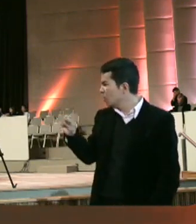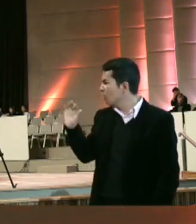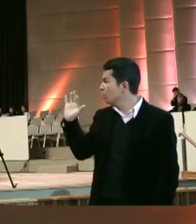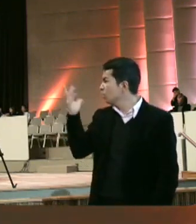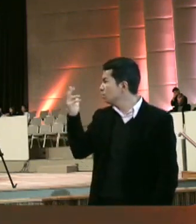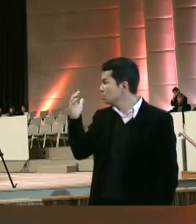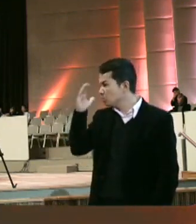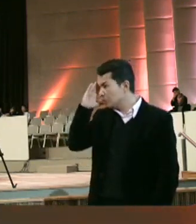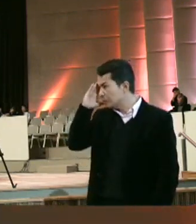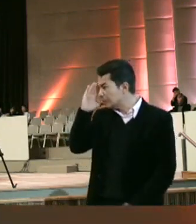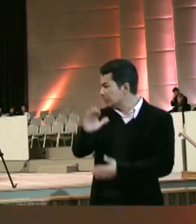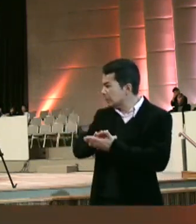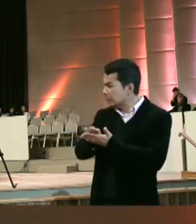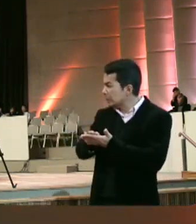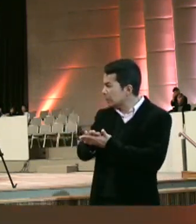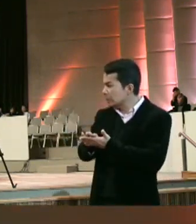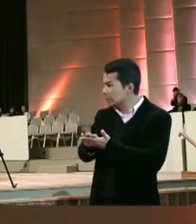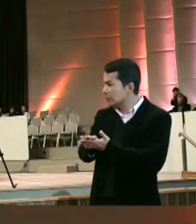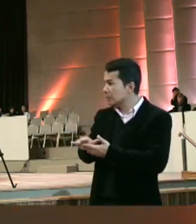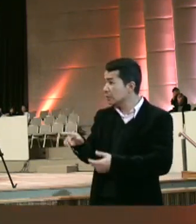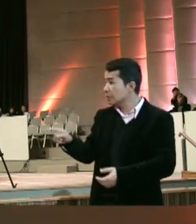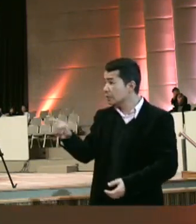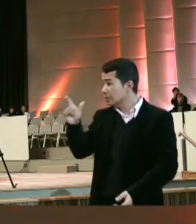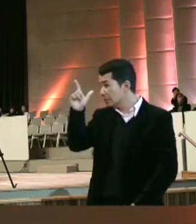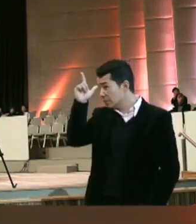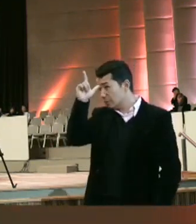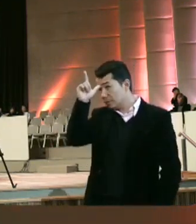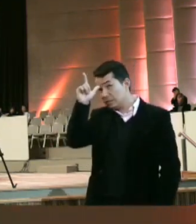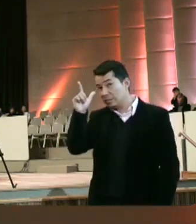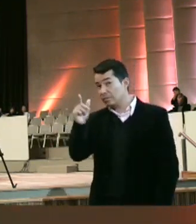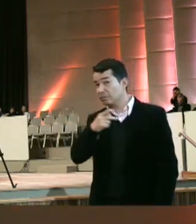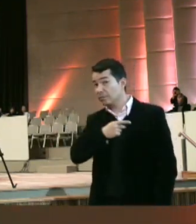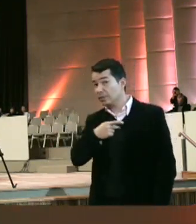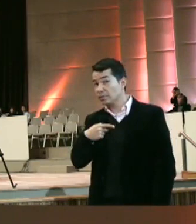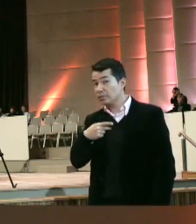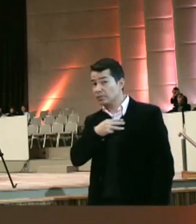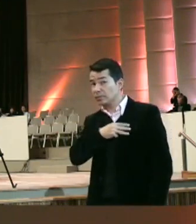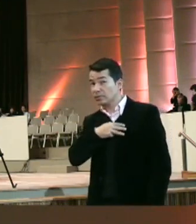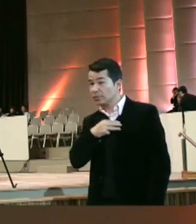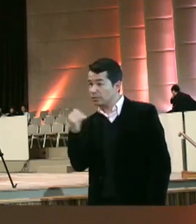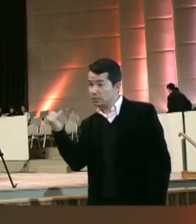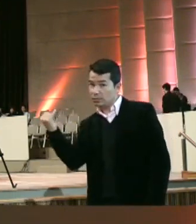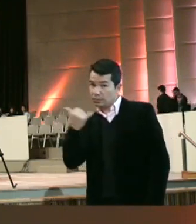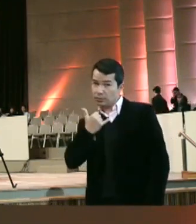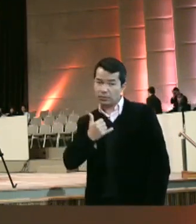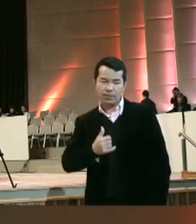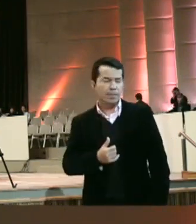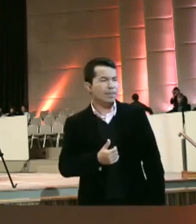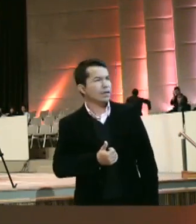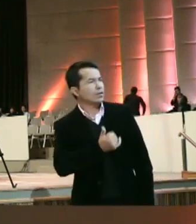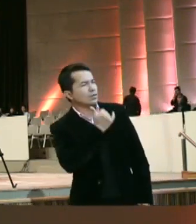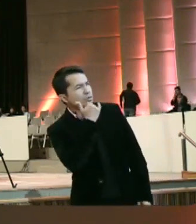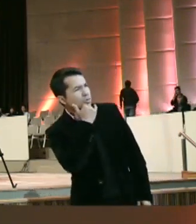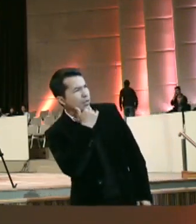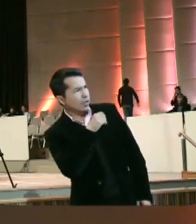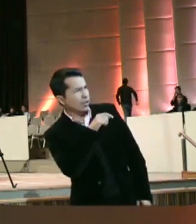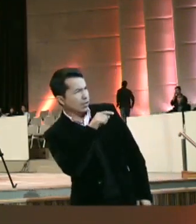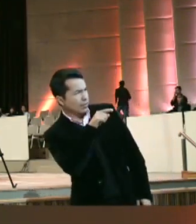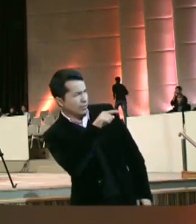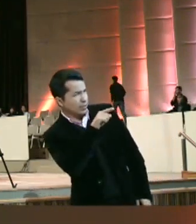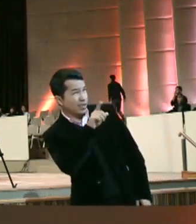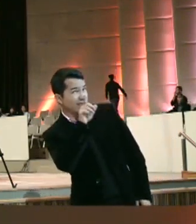entendendo nada. Ele olhou com maior naturalidade para mim e disse assim: lá no seu país, vocês